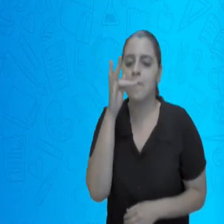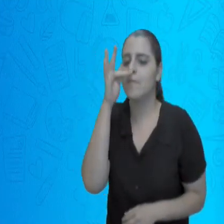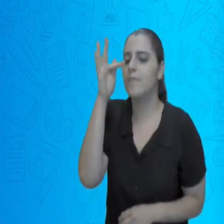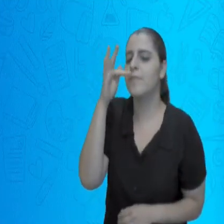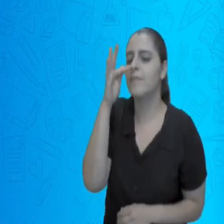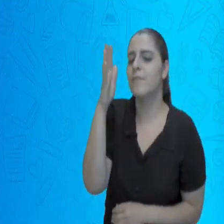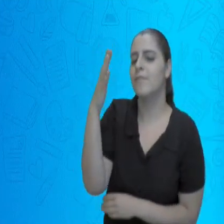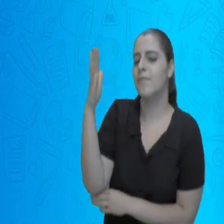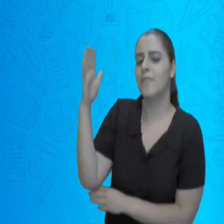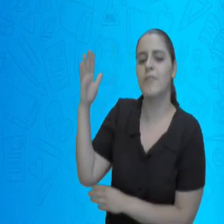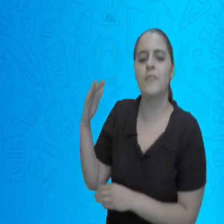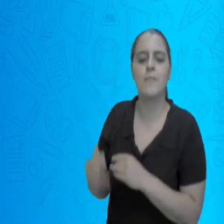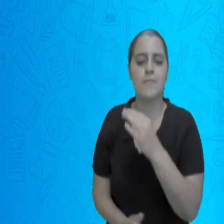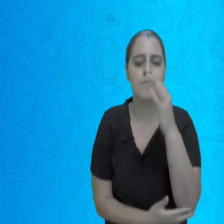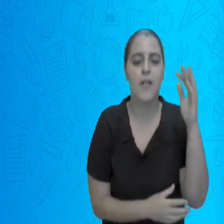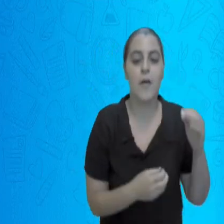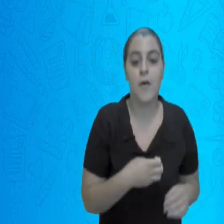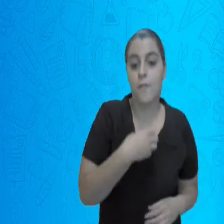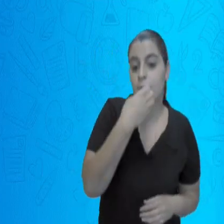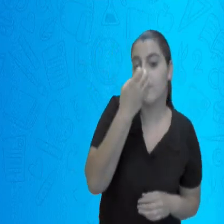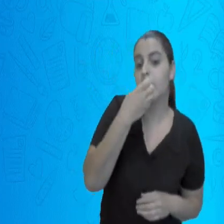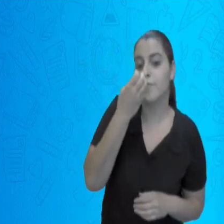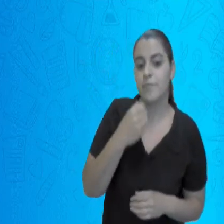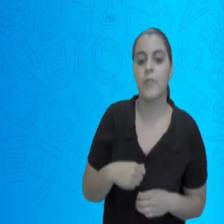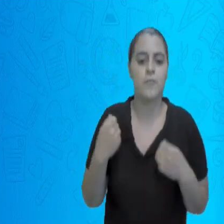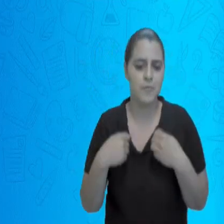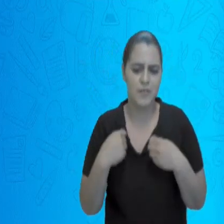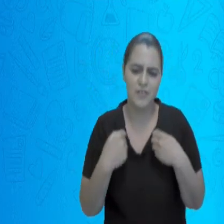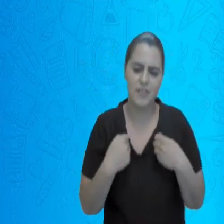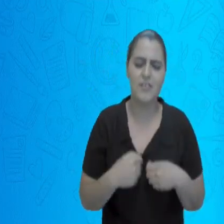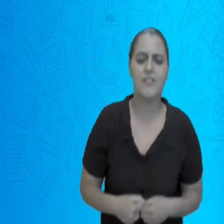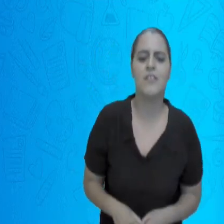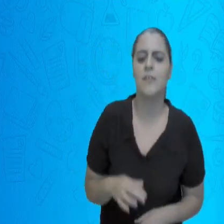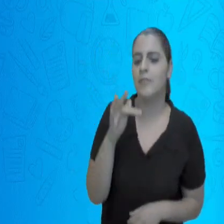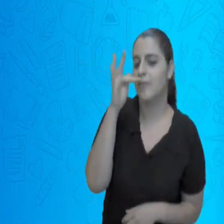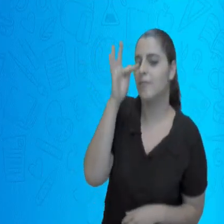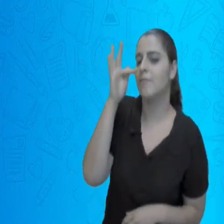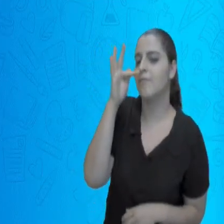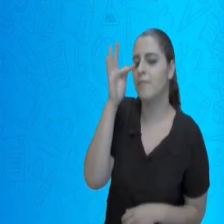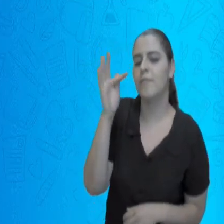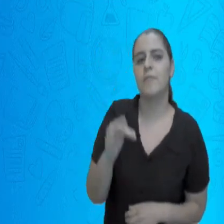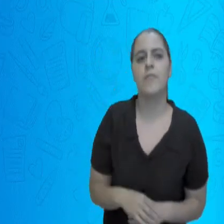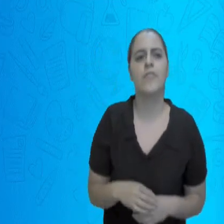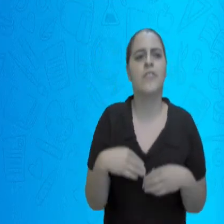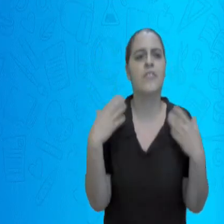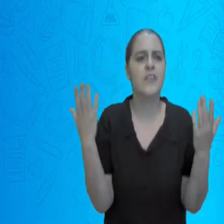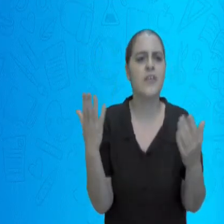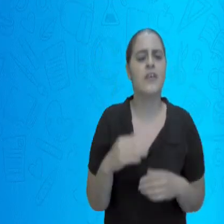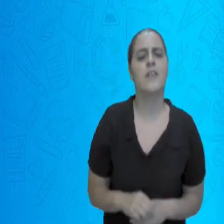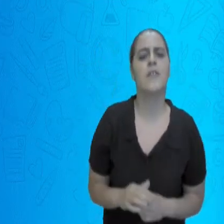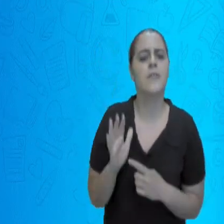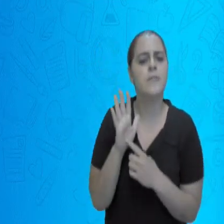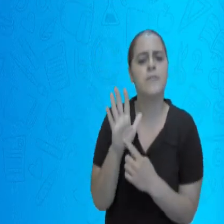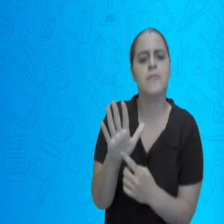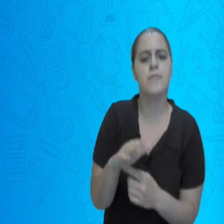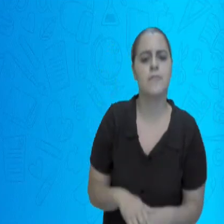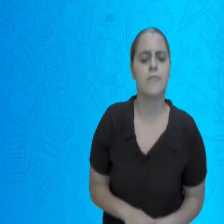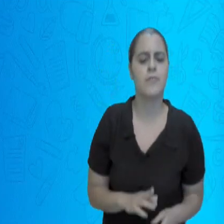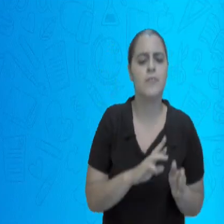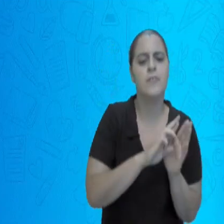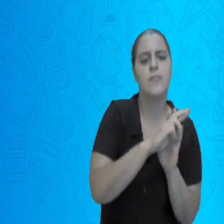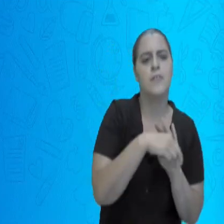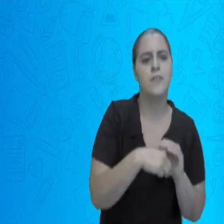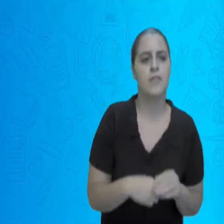né? E para se ter frutos, muitas vezes nós precisamos dessas flores. Quem é que são os representantes?